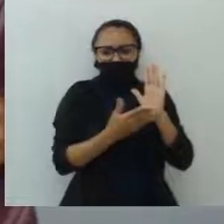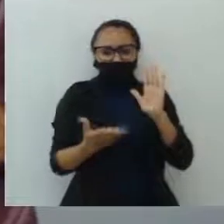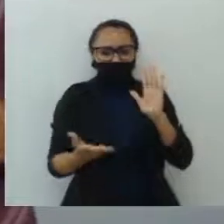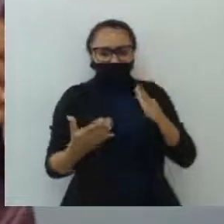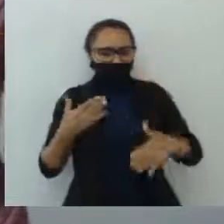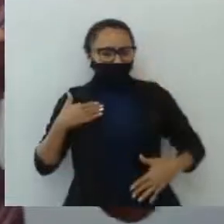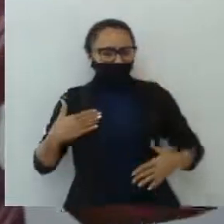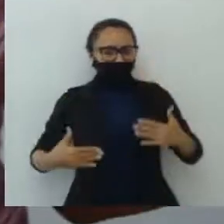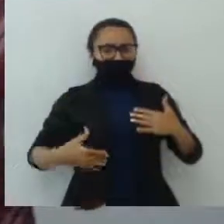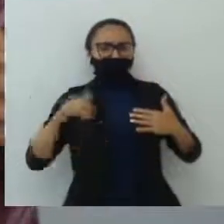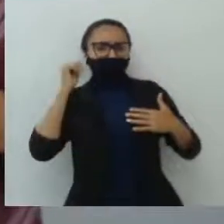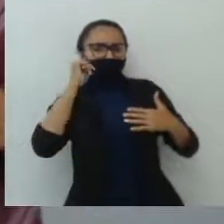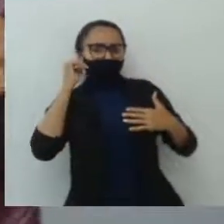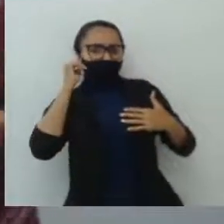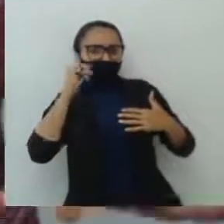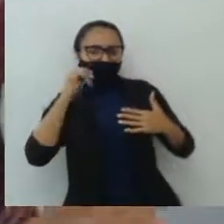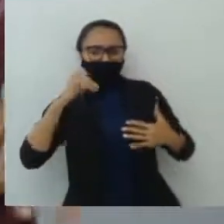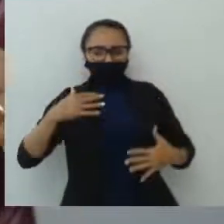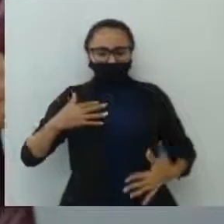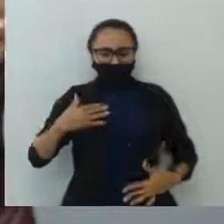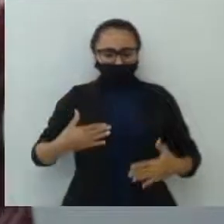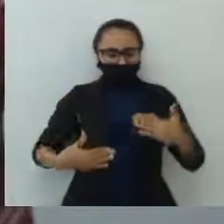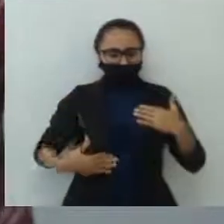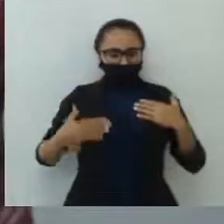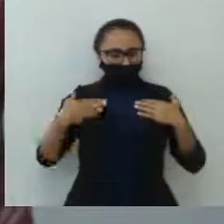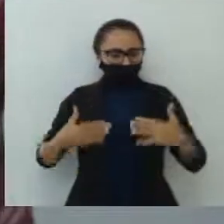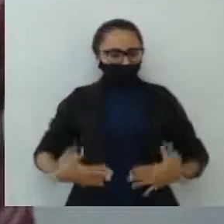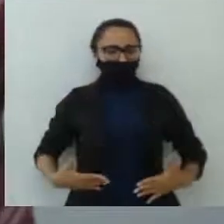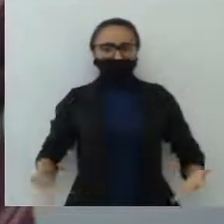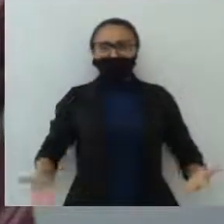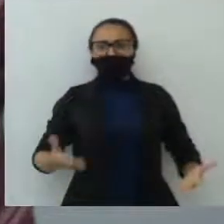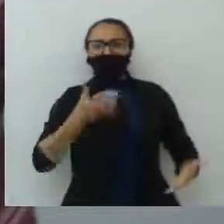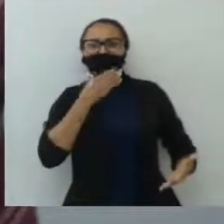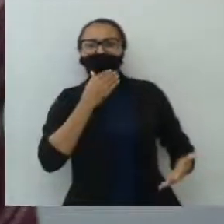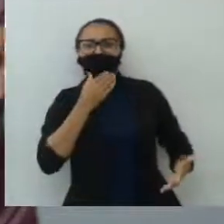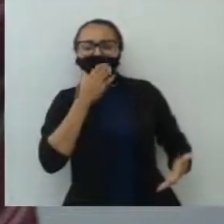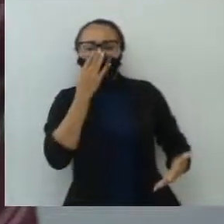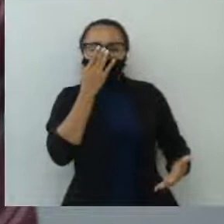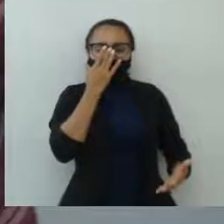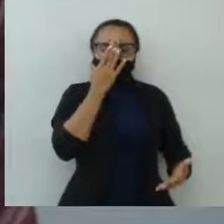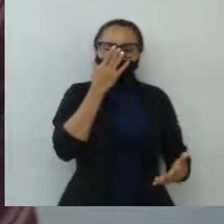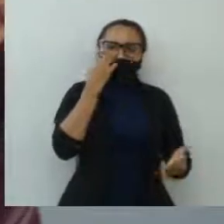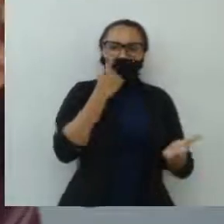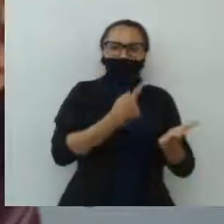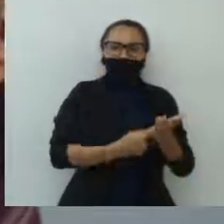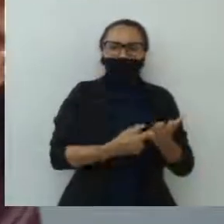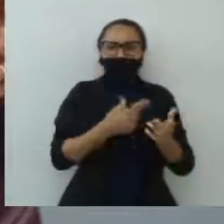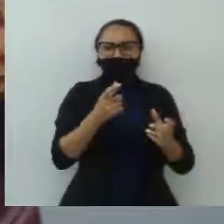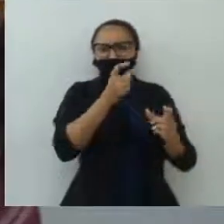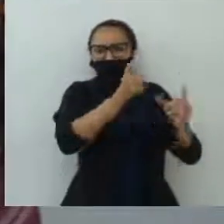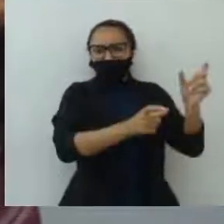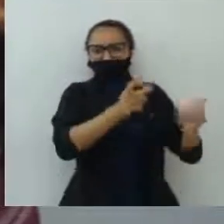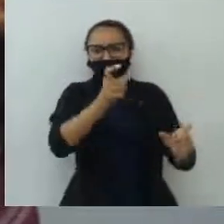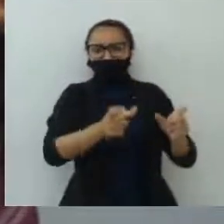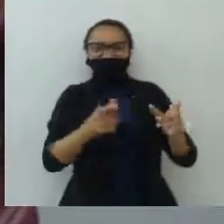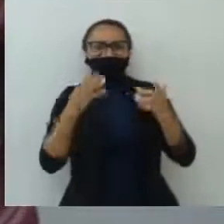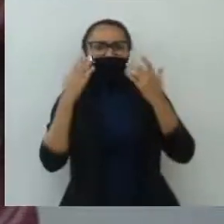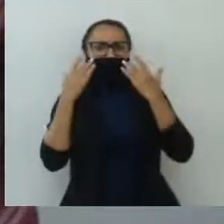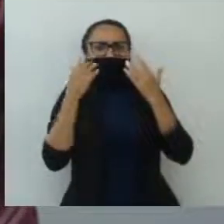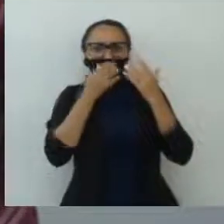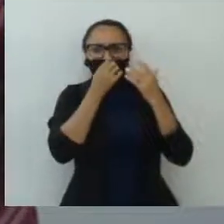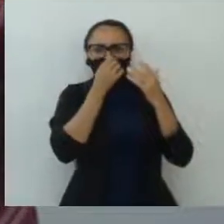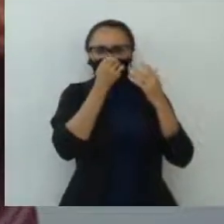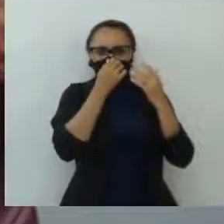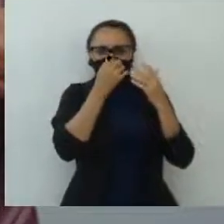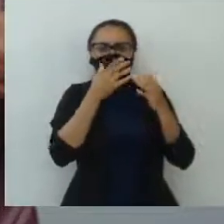se vestiam, como os homens se vestiam, como as crianças se vestiam. De acordo com os personagens que estão naquela peça, o figurinista vai